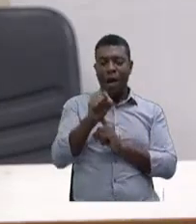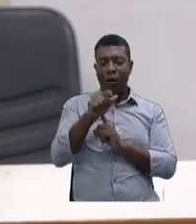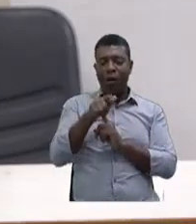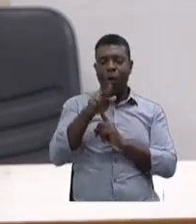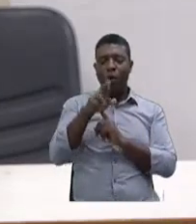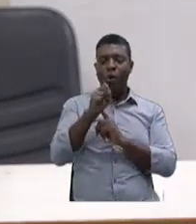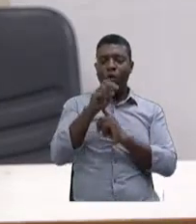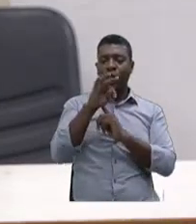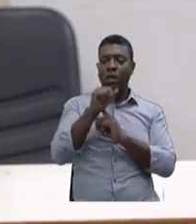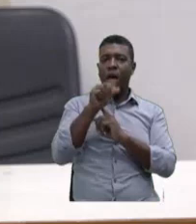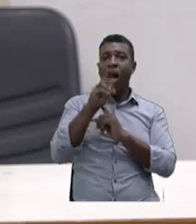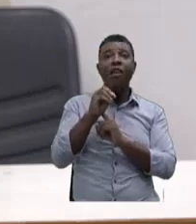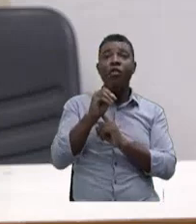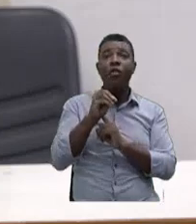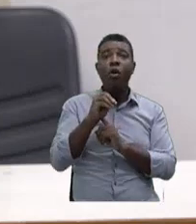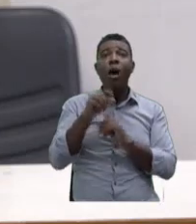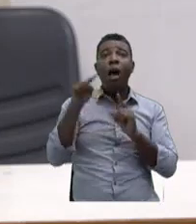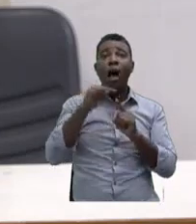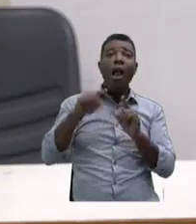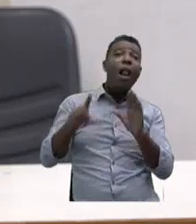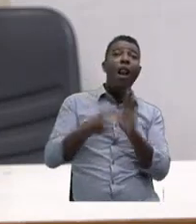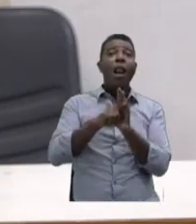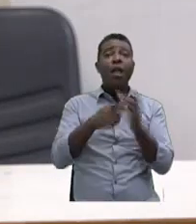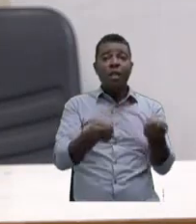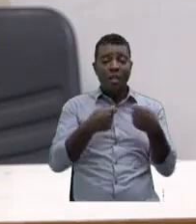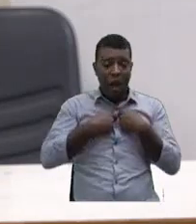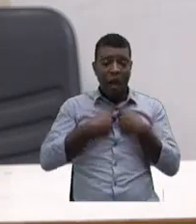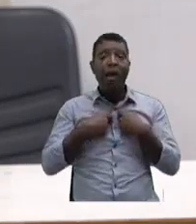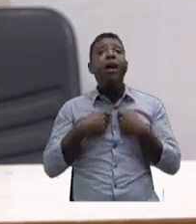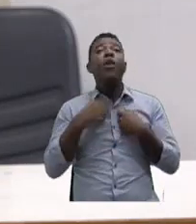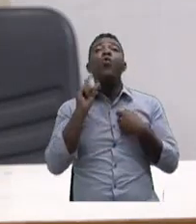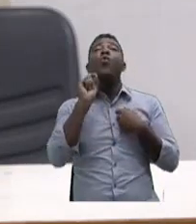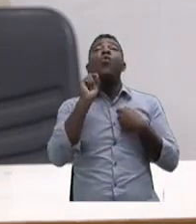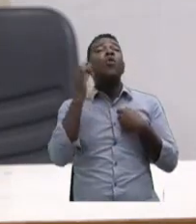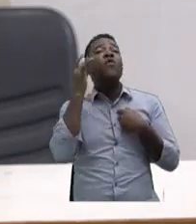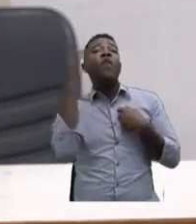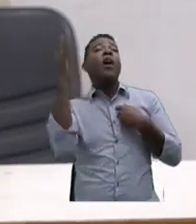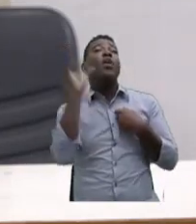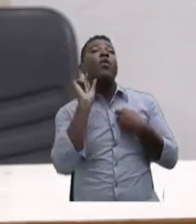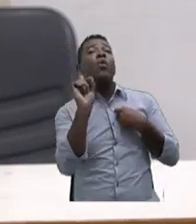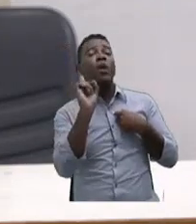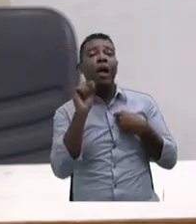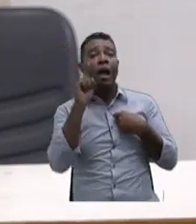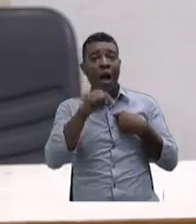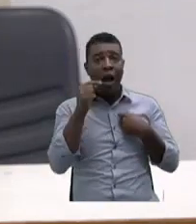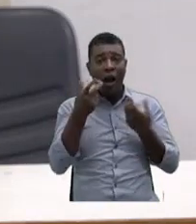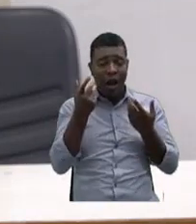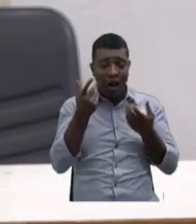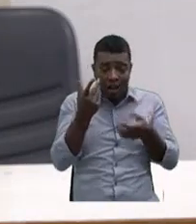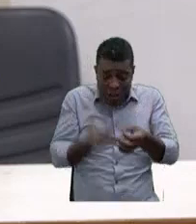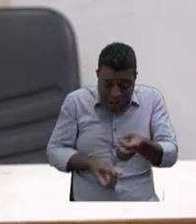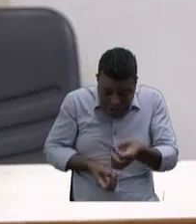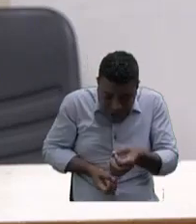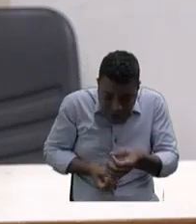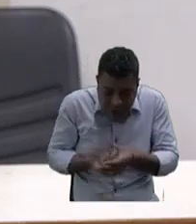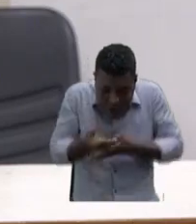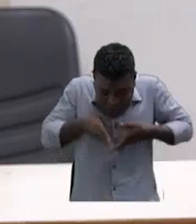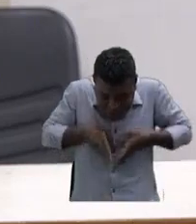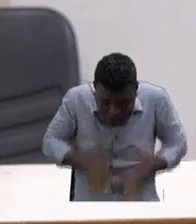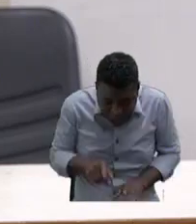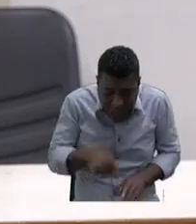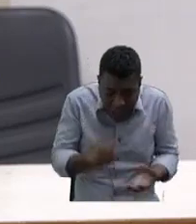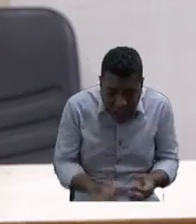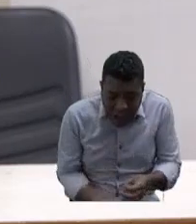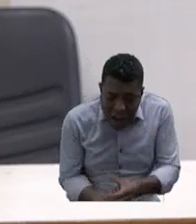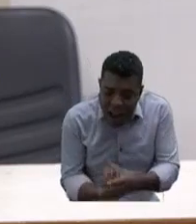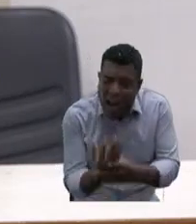ter, sobretudo na prestação de contas? Porque ela ainda é uma lei emergencial. Ela ainda nasce no âmago dessa emergência